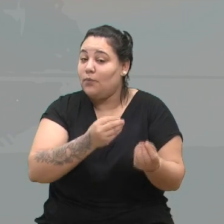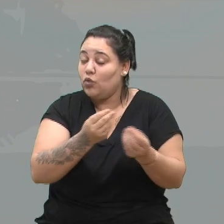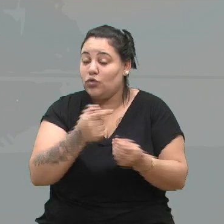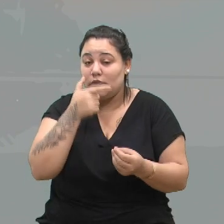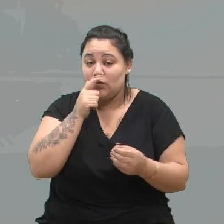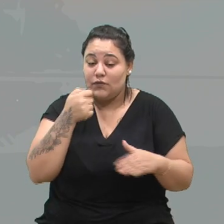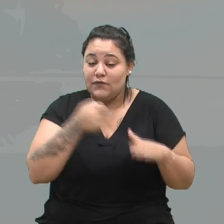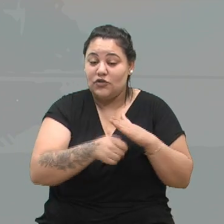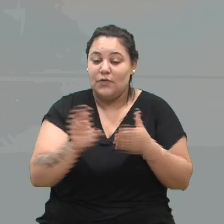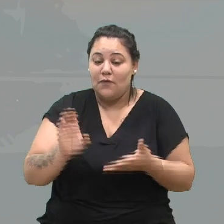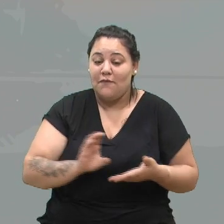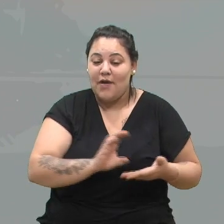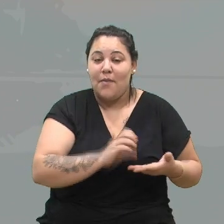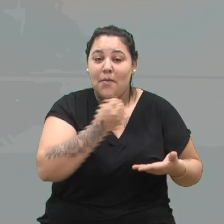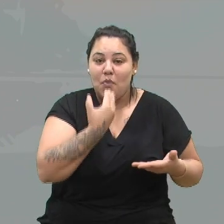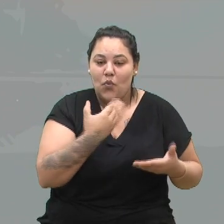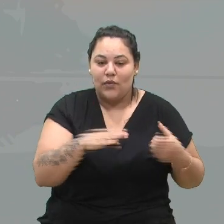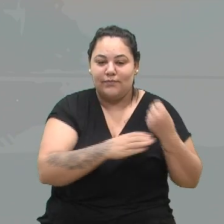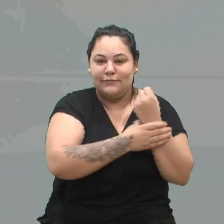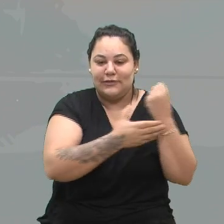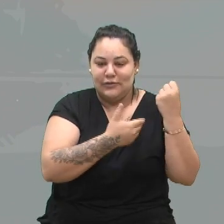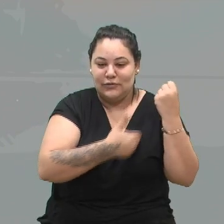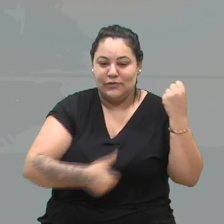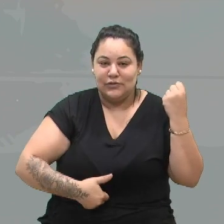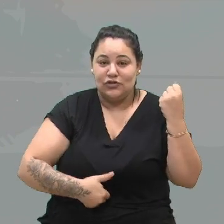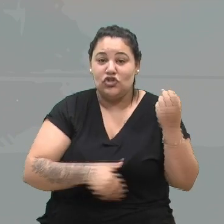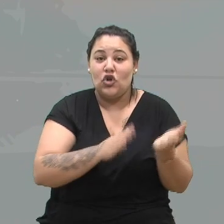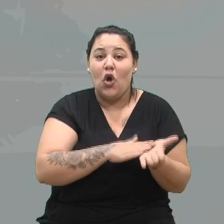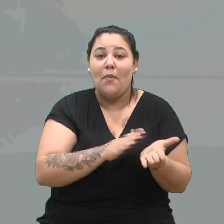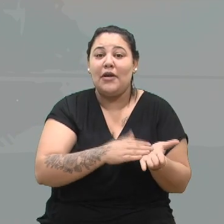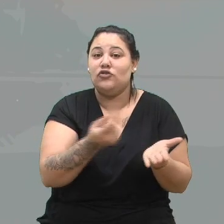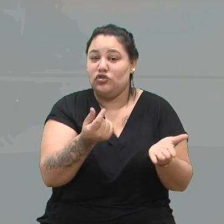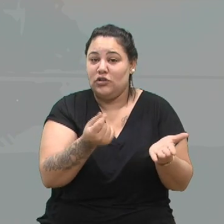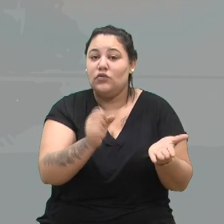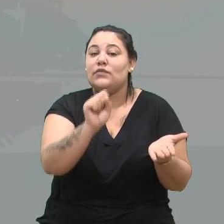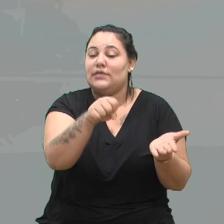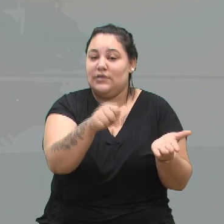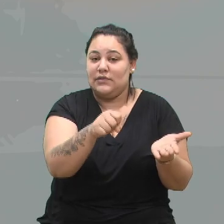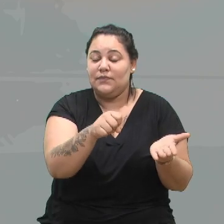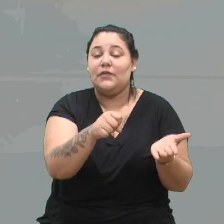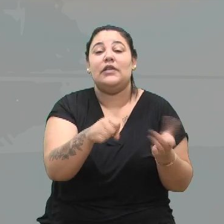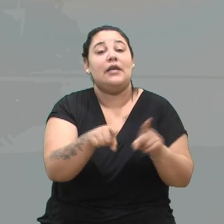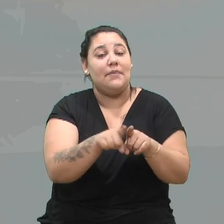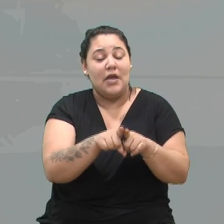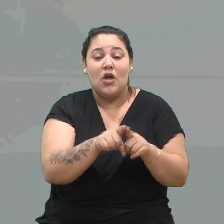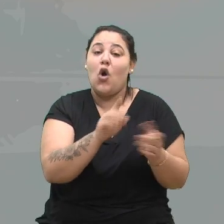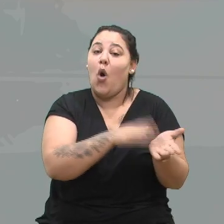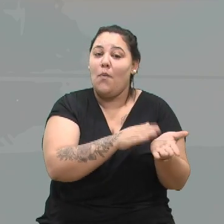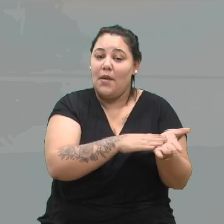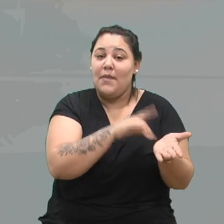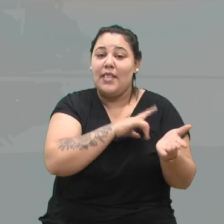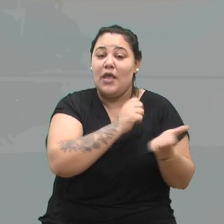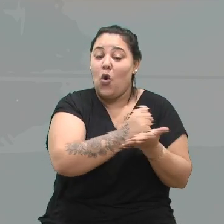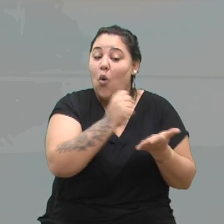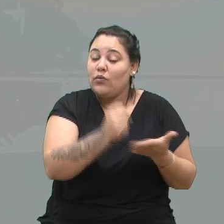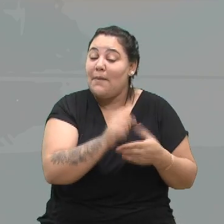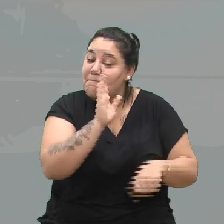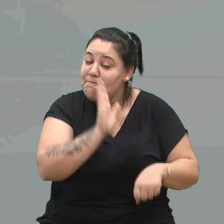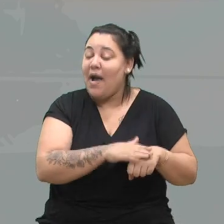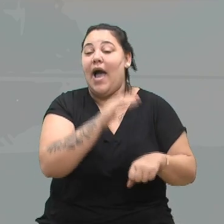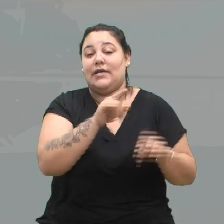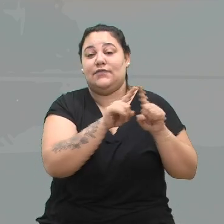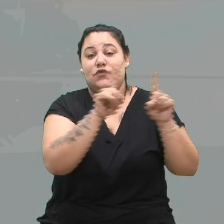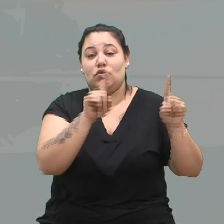investimento na segurança pública. A gente cobra efetivo, cobramos efetivo. E aqui eu quero novamente